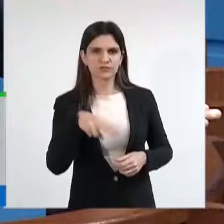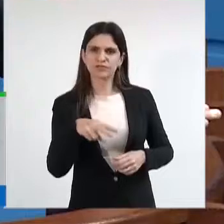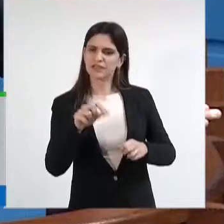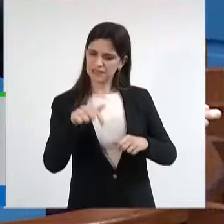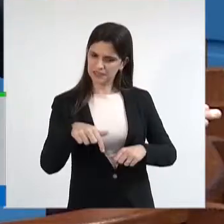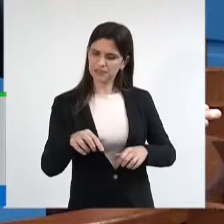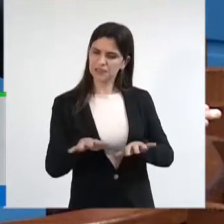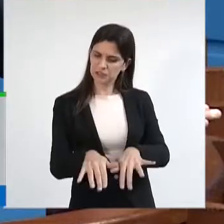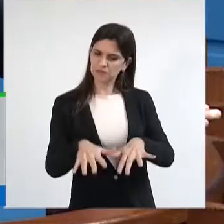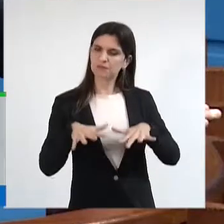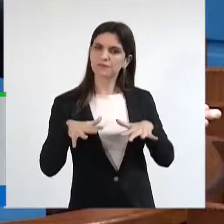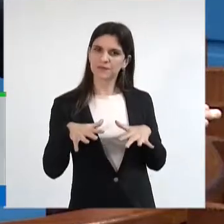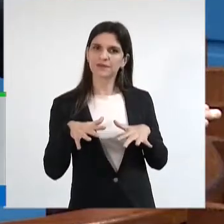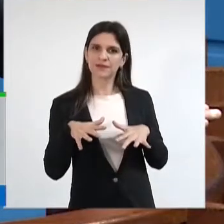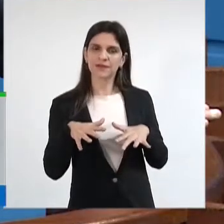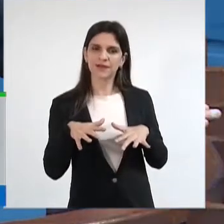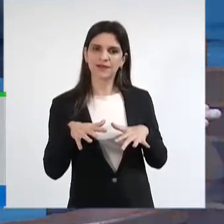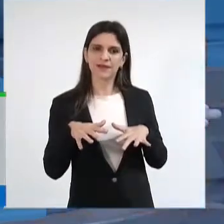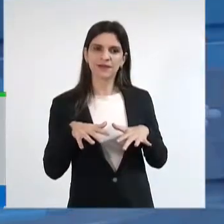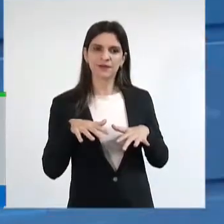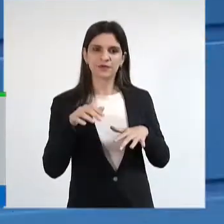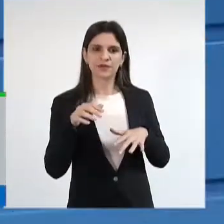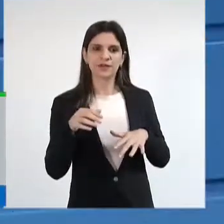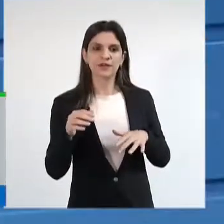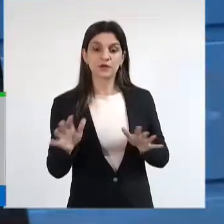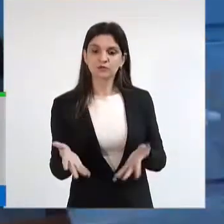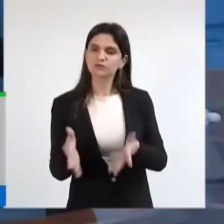governo Jair Bolsonaro vai fazer pelo Brasil.